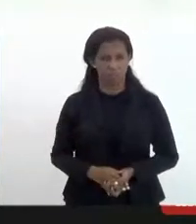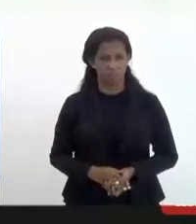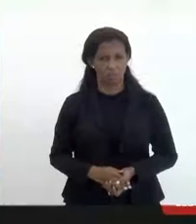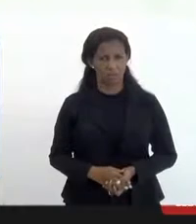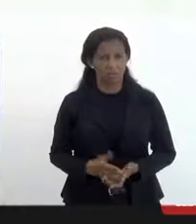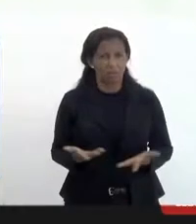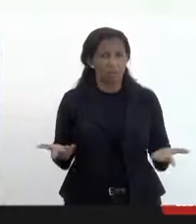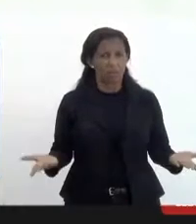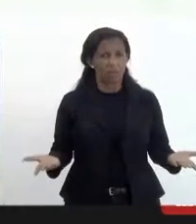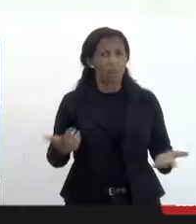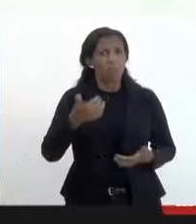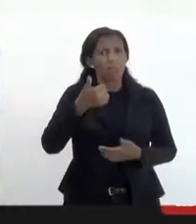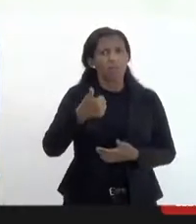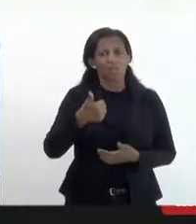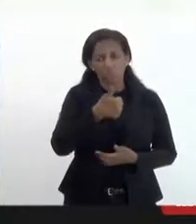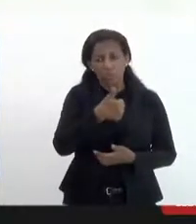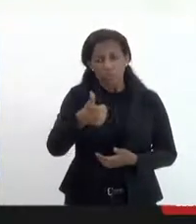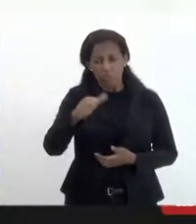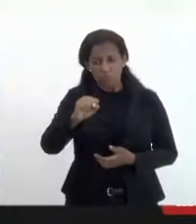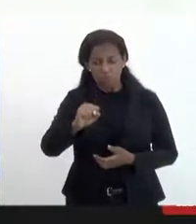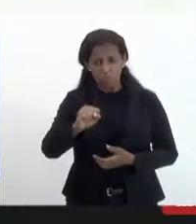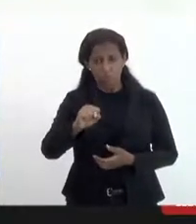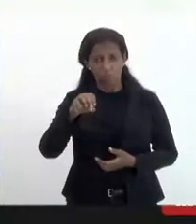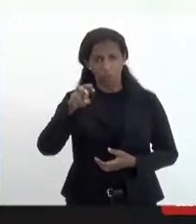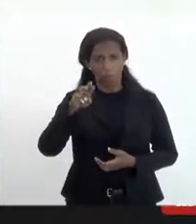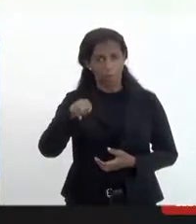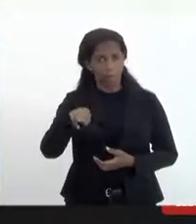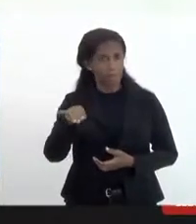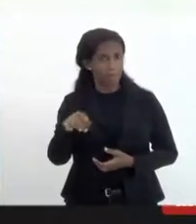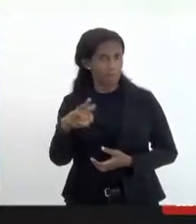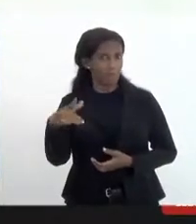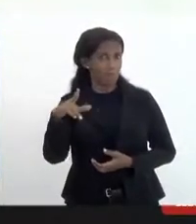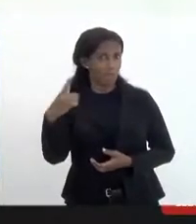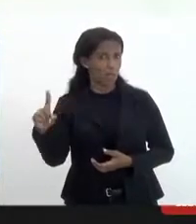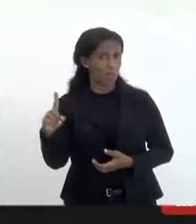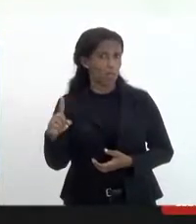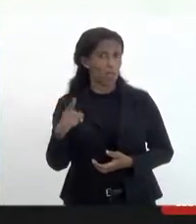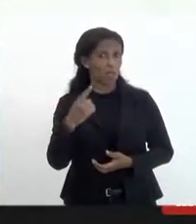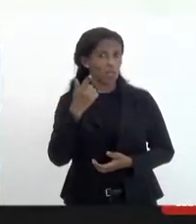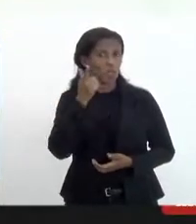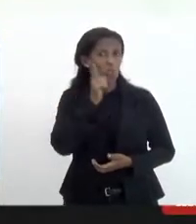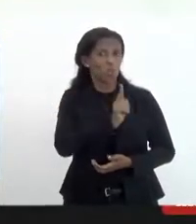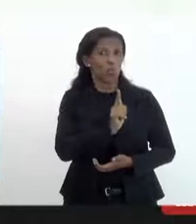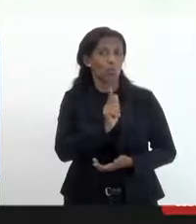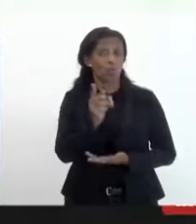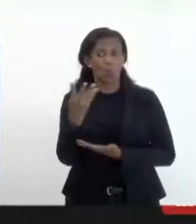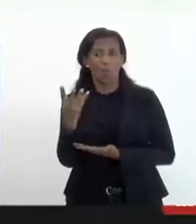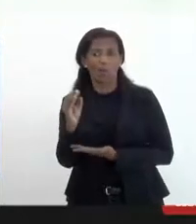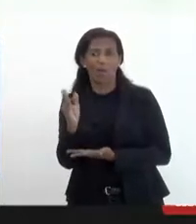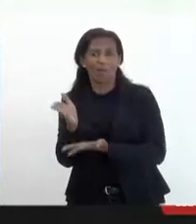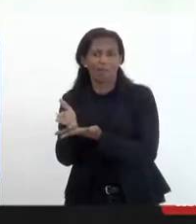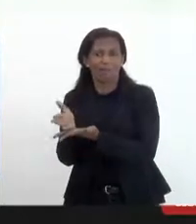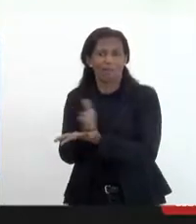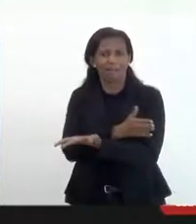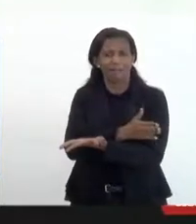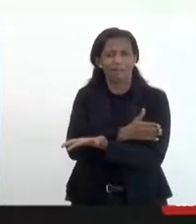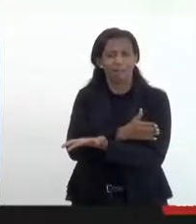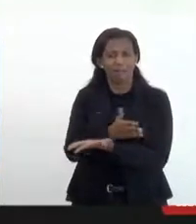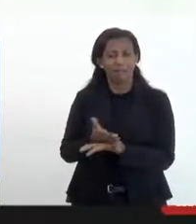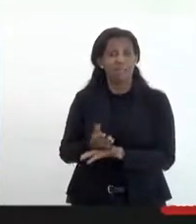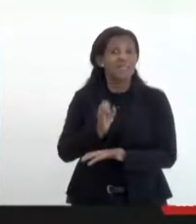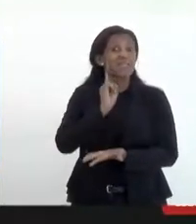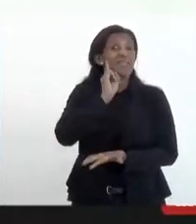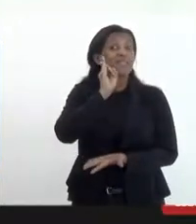assim, mas dos 118 bilhões, eu só posso recuperar 40, se